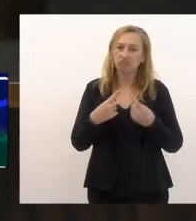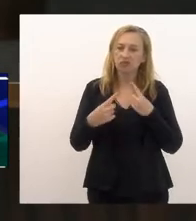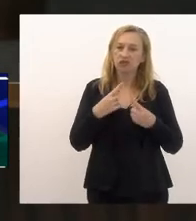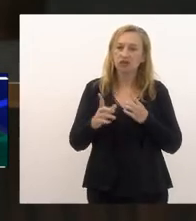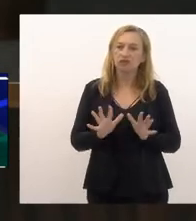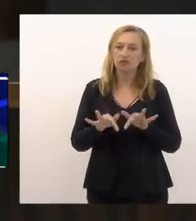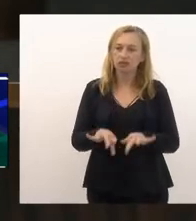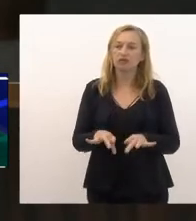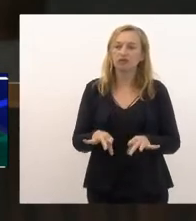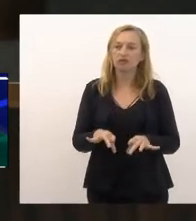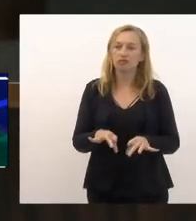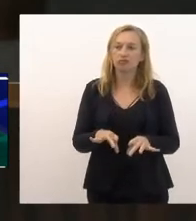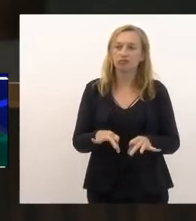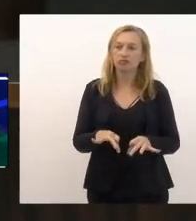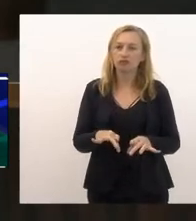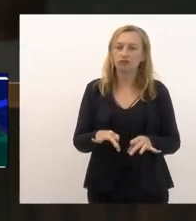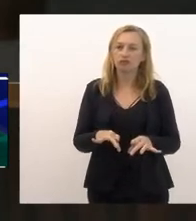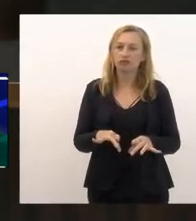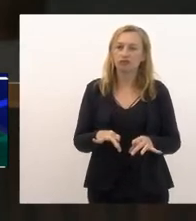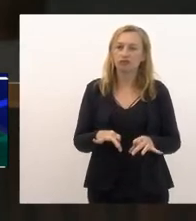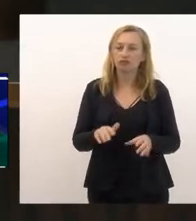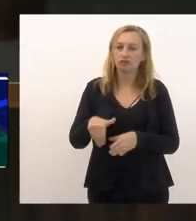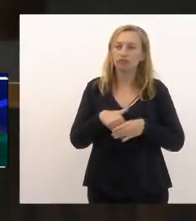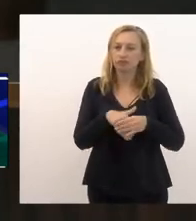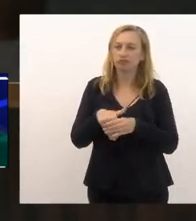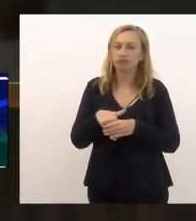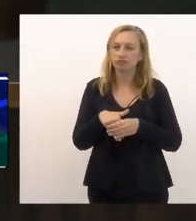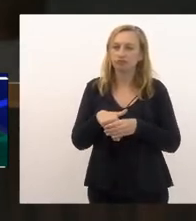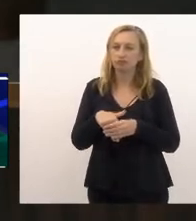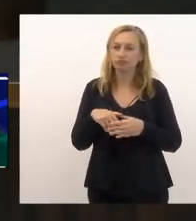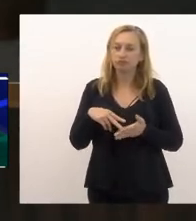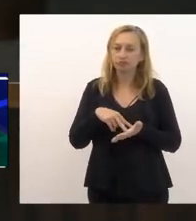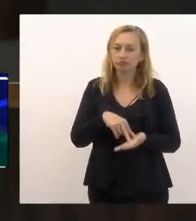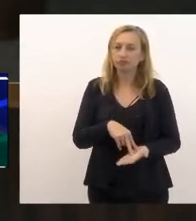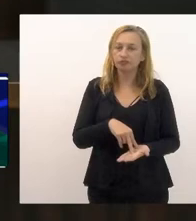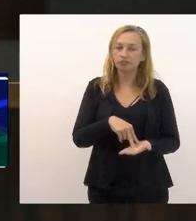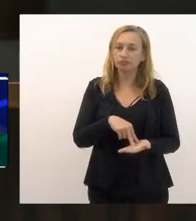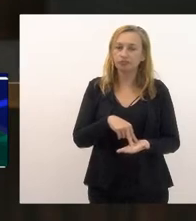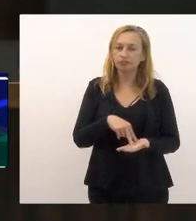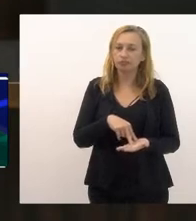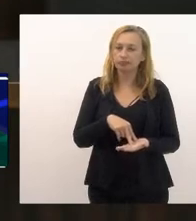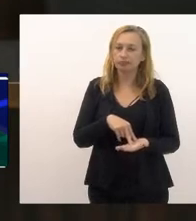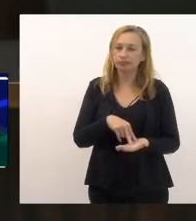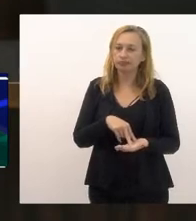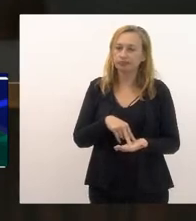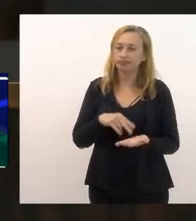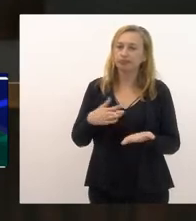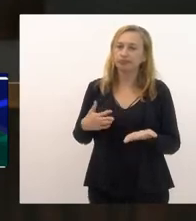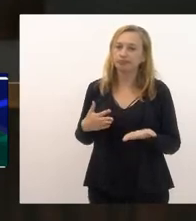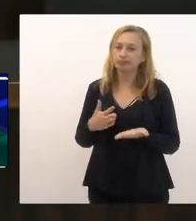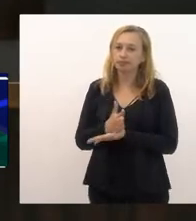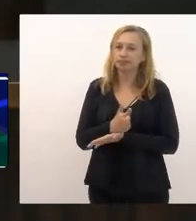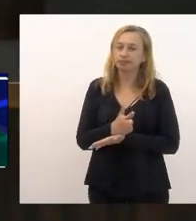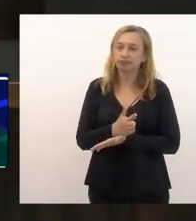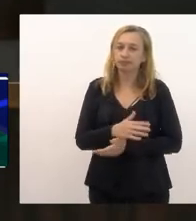discutir, encerrada a discussão. Em votação. Os senhores que aprovam permaneçam como